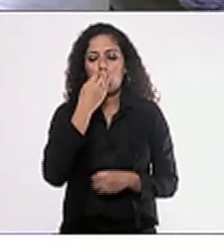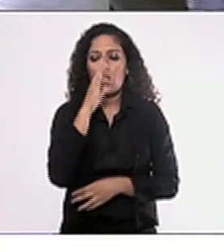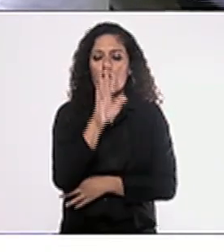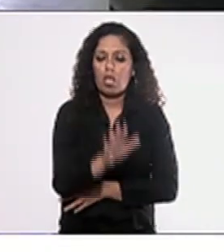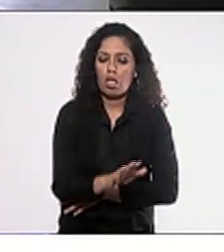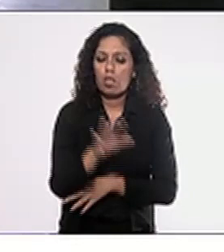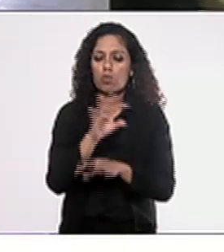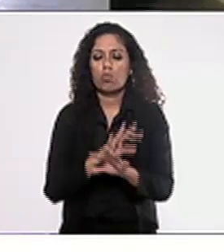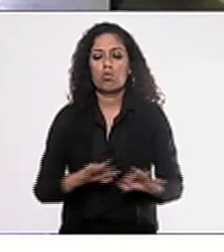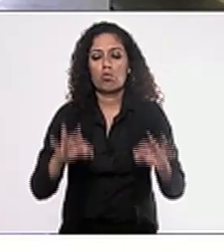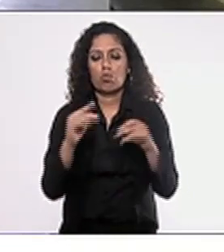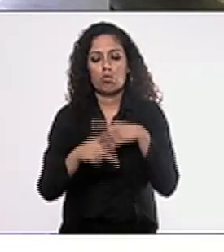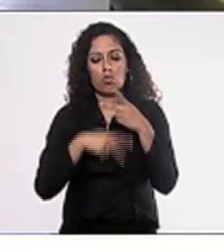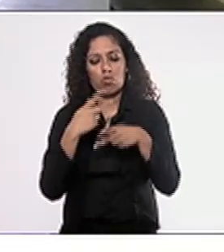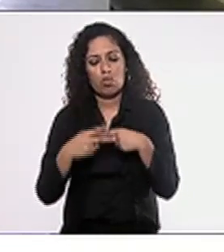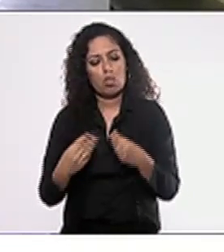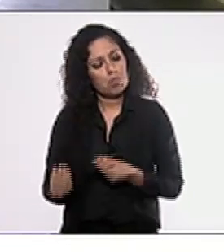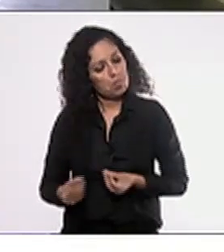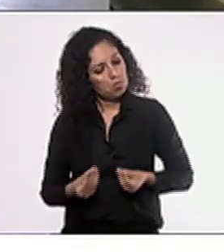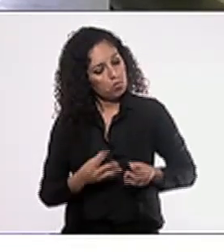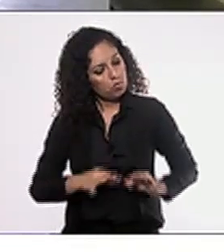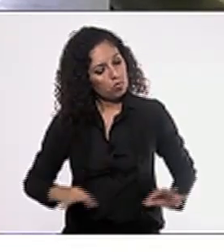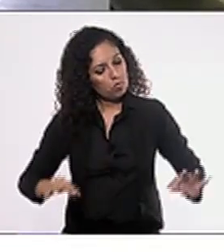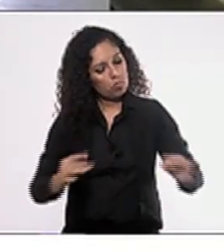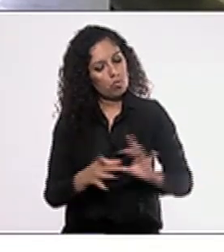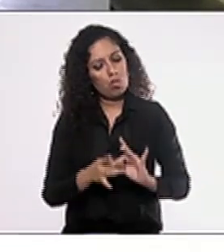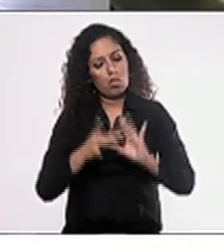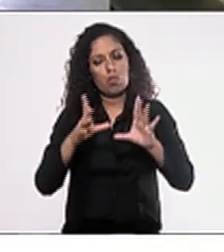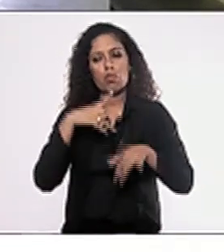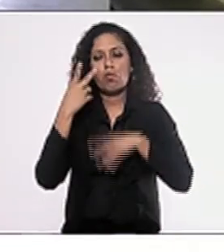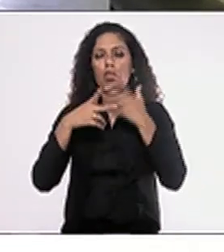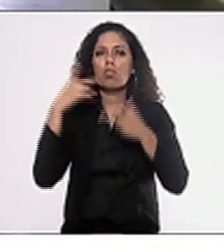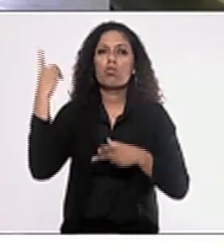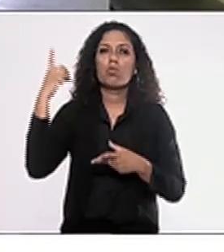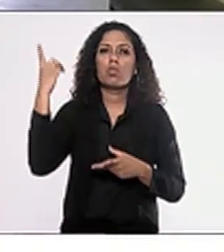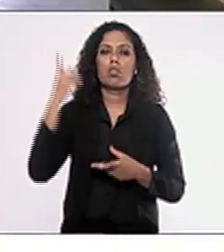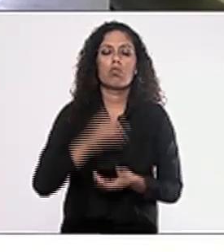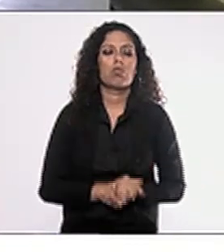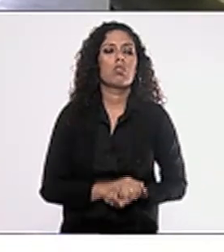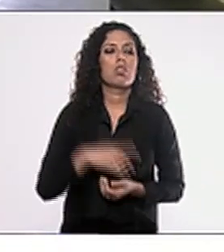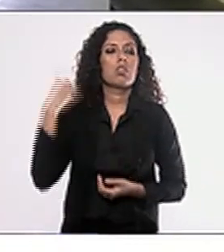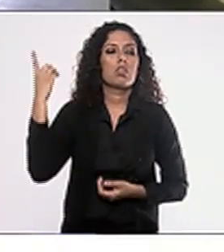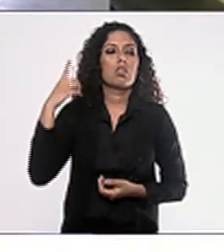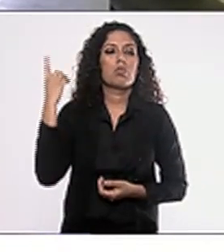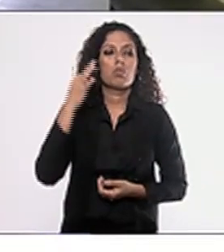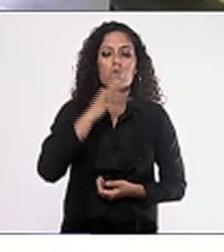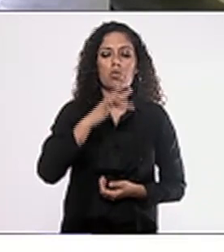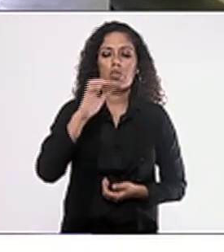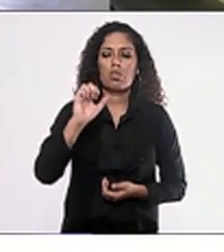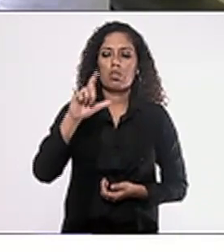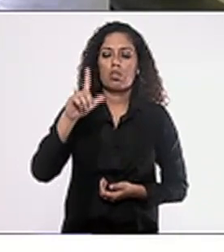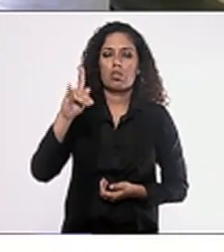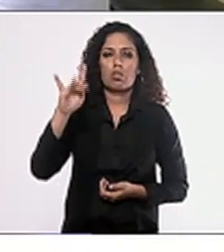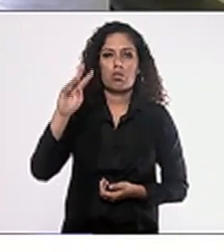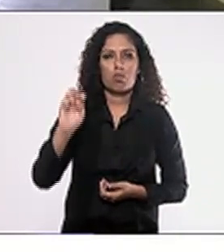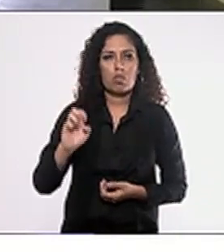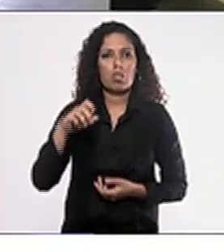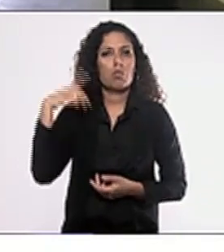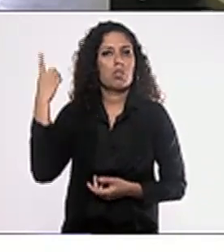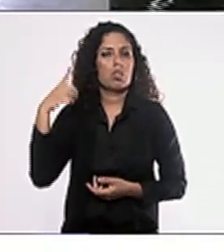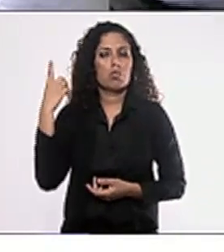introito, franquear a palavra aos nobres deputados. Deputado Felipe, deputado Tiago, querem fazer uso da